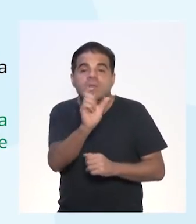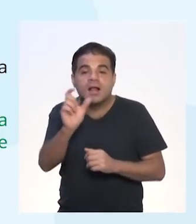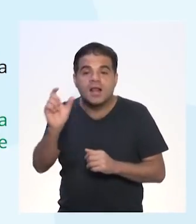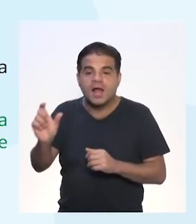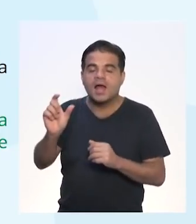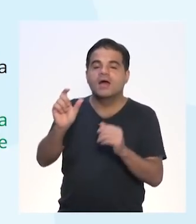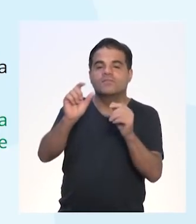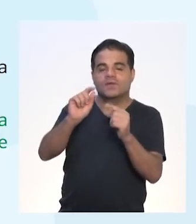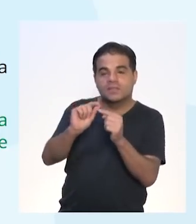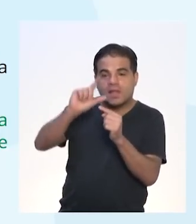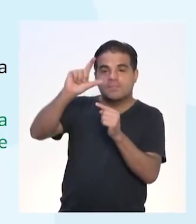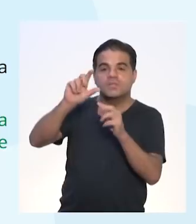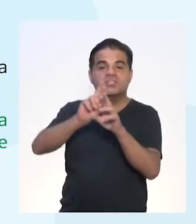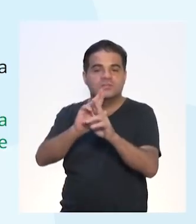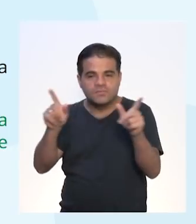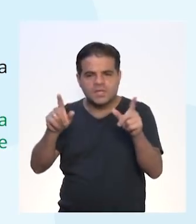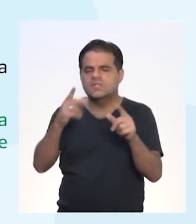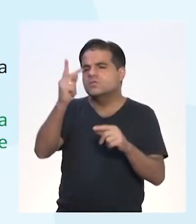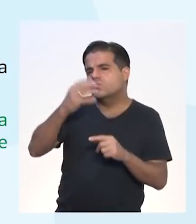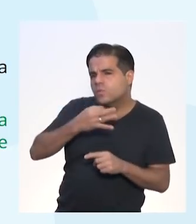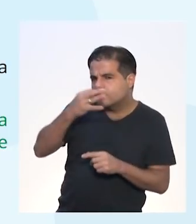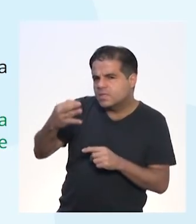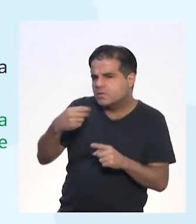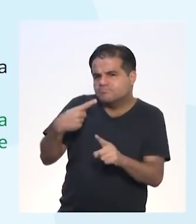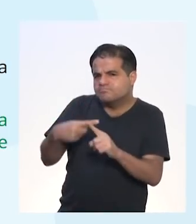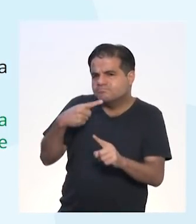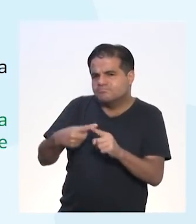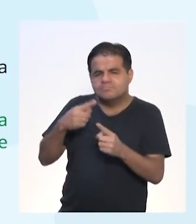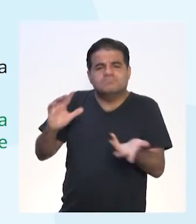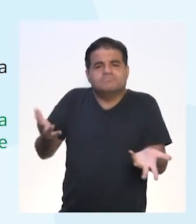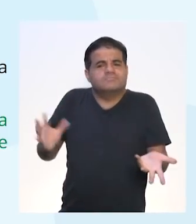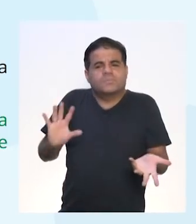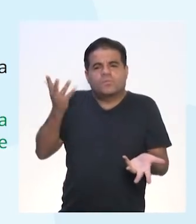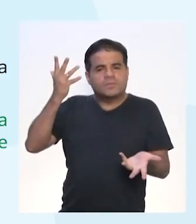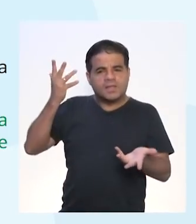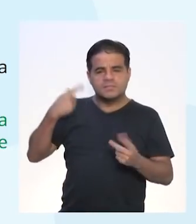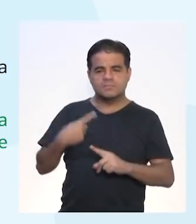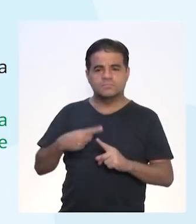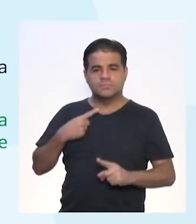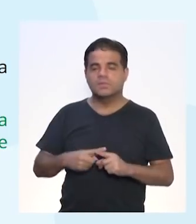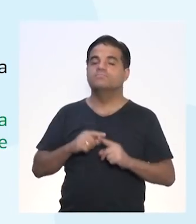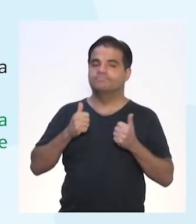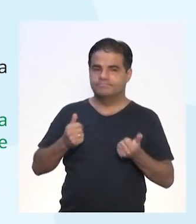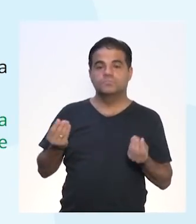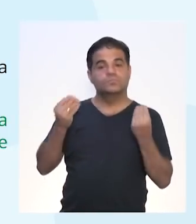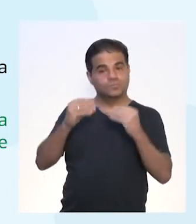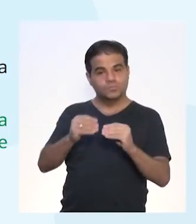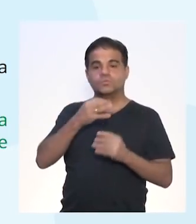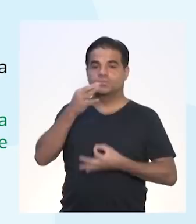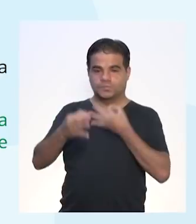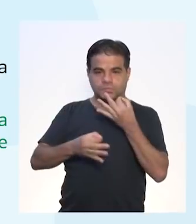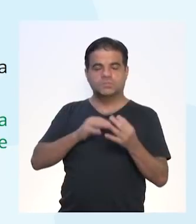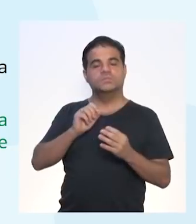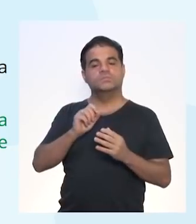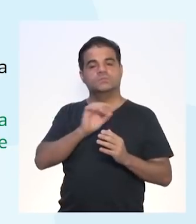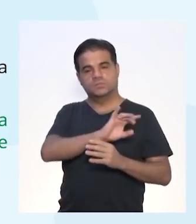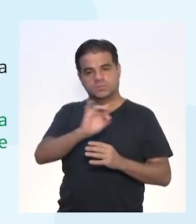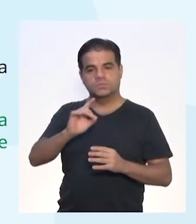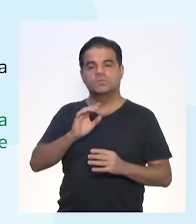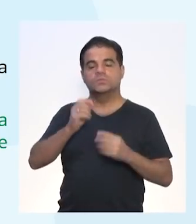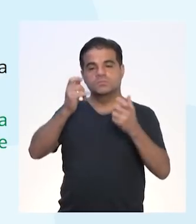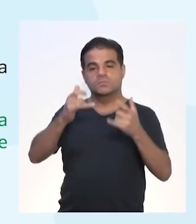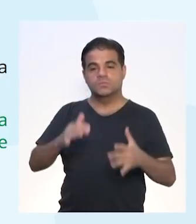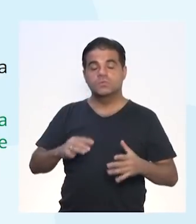em tamanhos diferentes. Na sua opinião, por que isso acontece, então? Bem colocado por todo mundo, porque elas